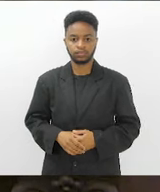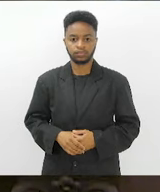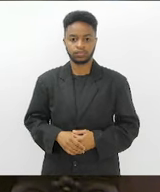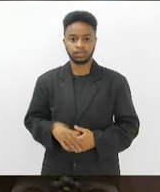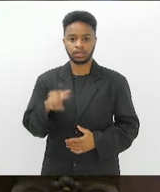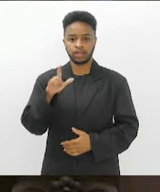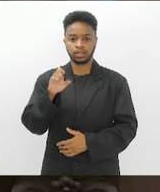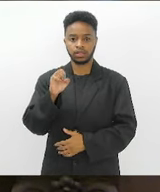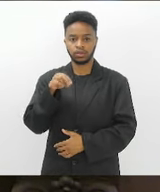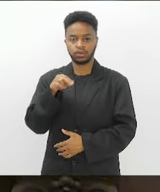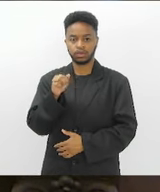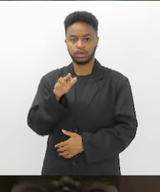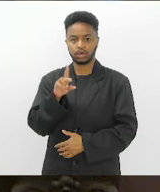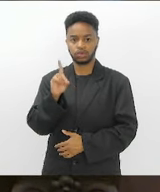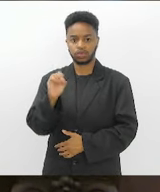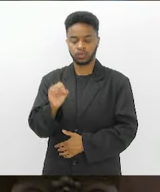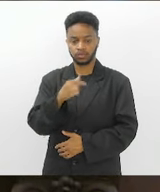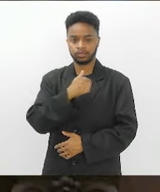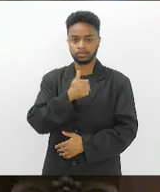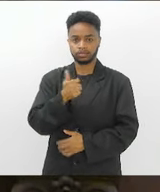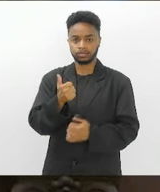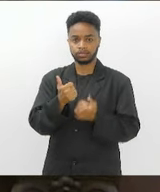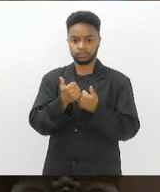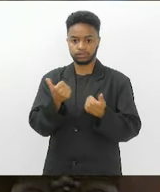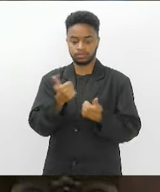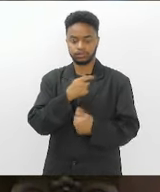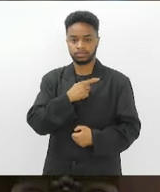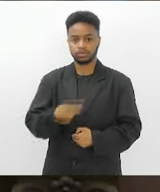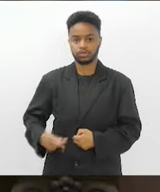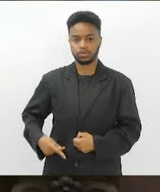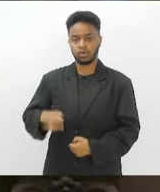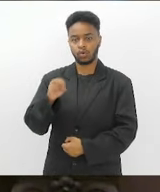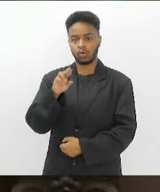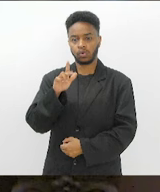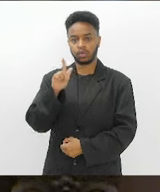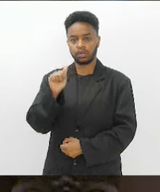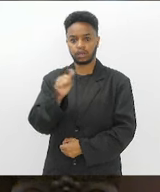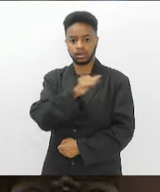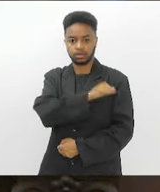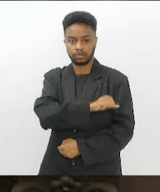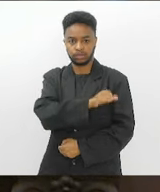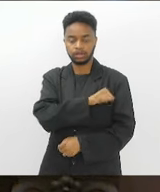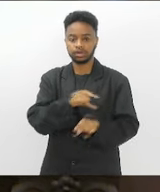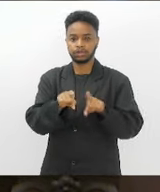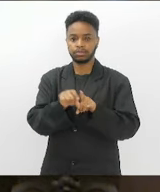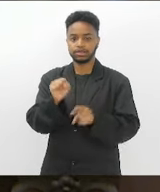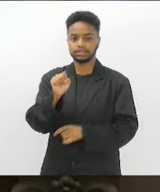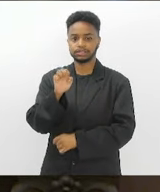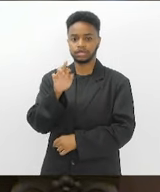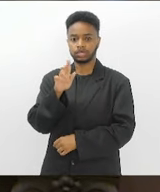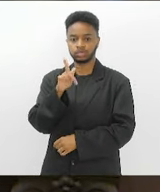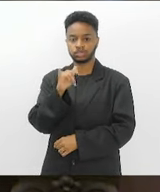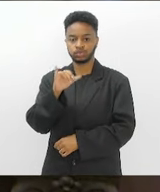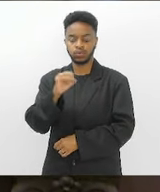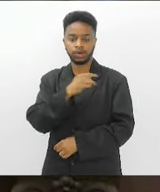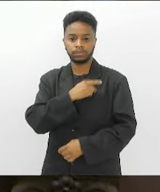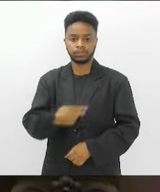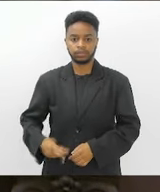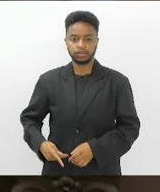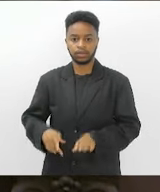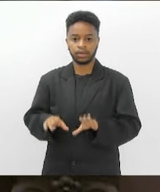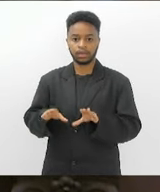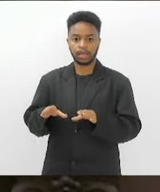Leonardo Maciel, vice-presidente da Orla Rio, Sérgio Fonta, presidente da Academia Carioca de